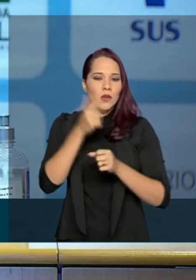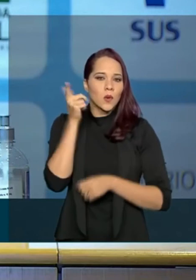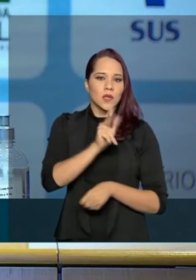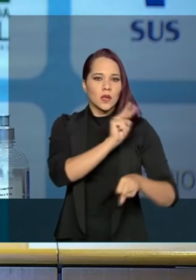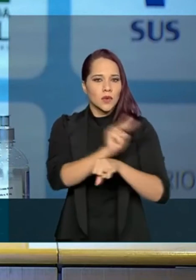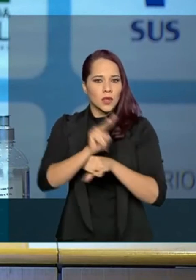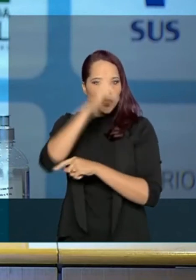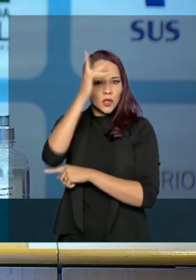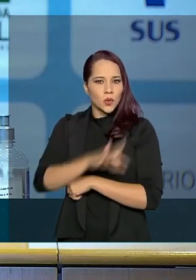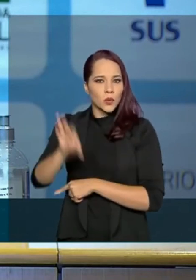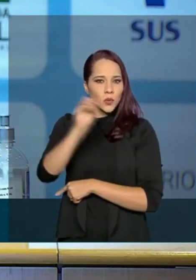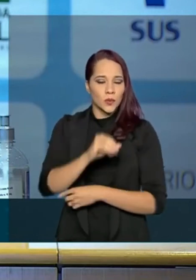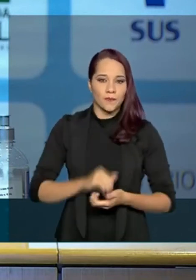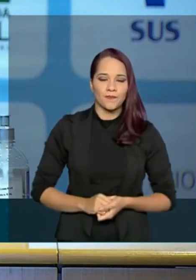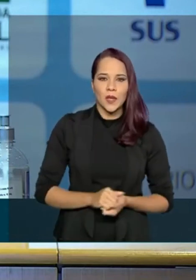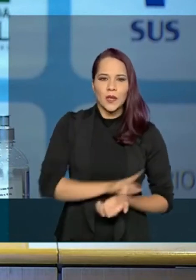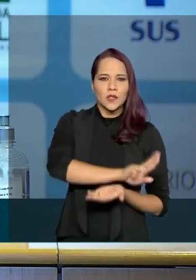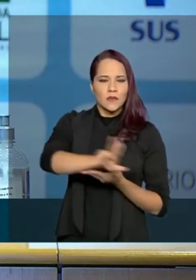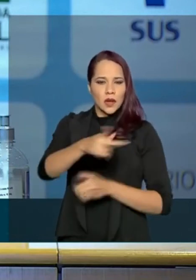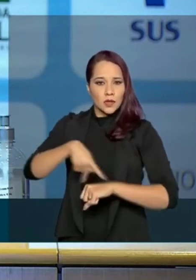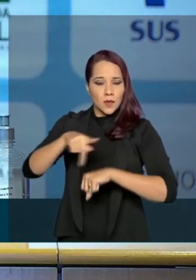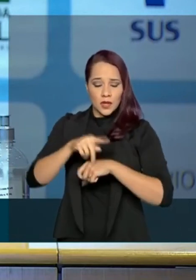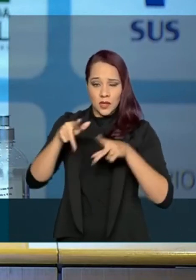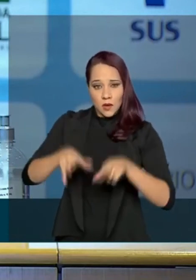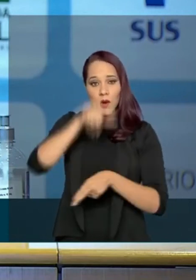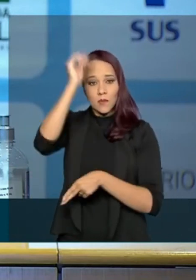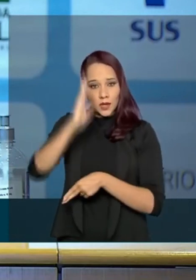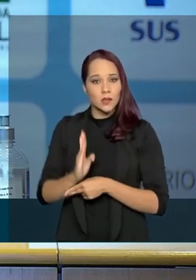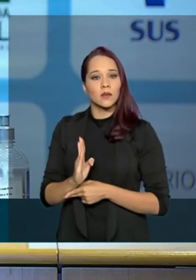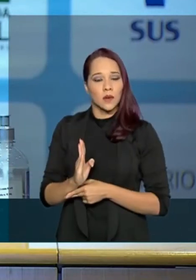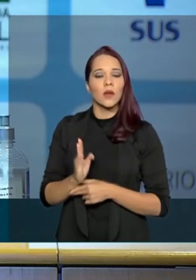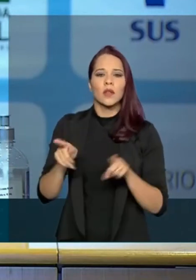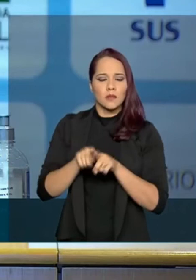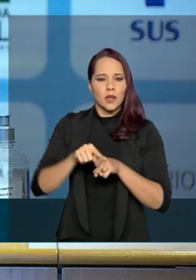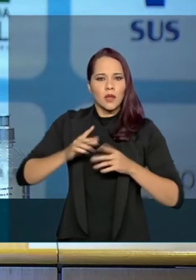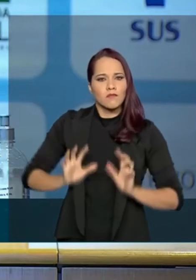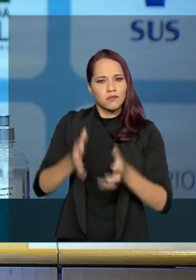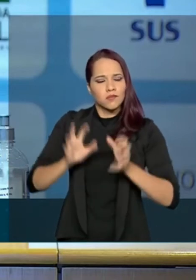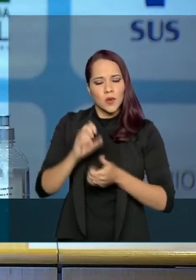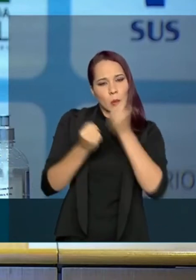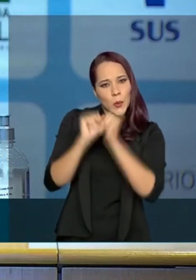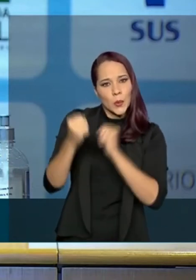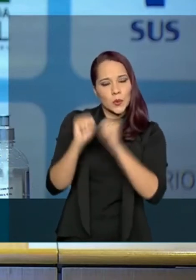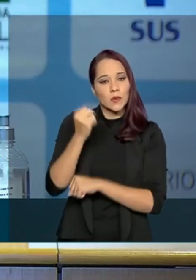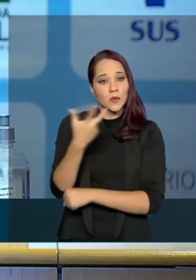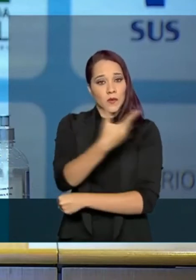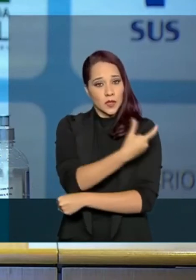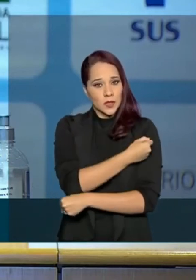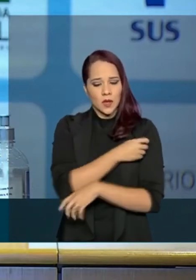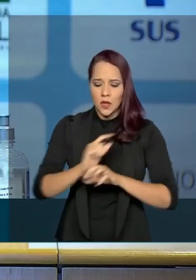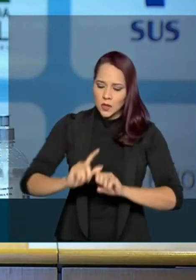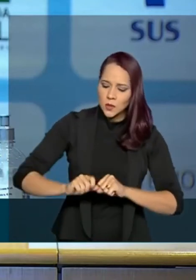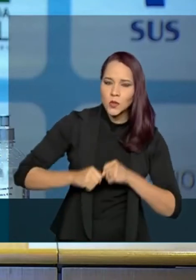todos. Vários países, assim como o Brasil, têm investido na produção de vacinas,